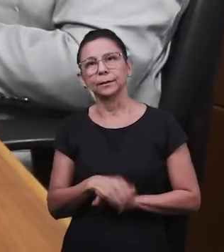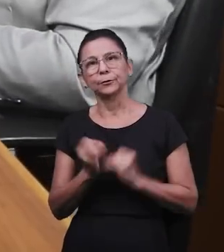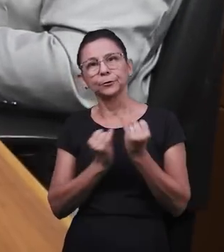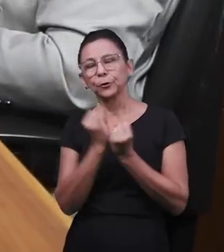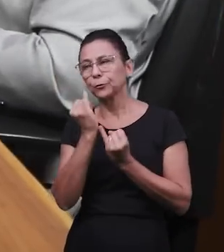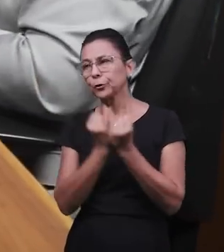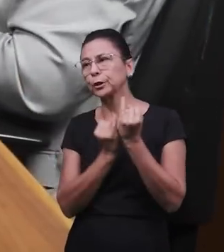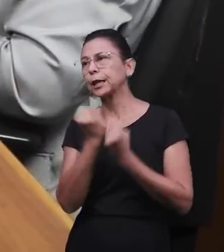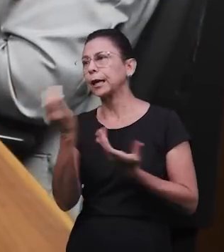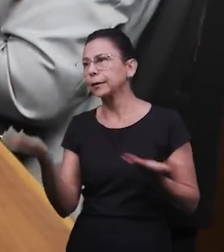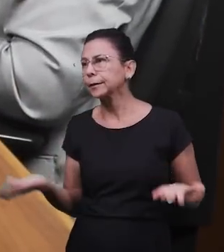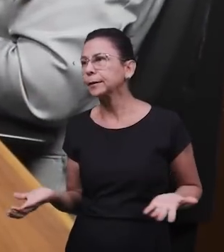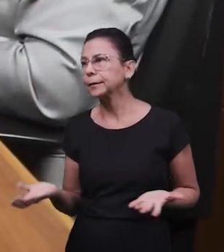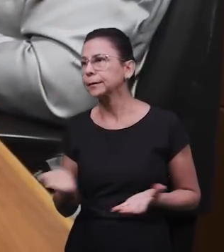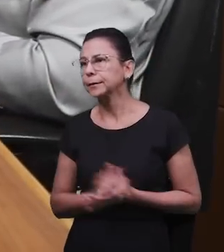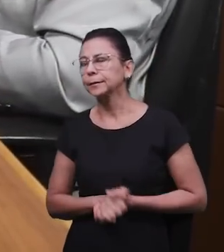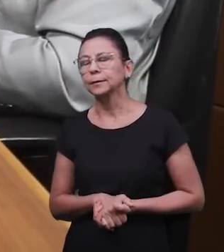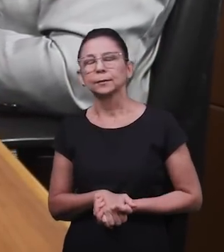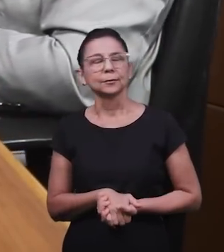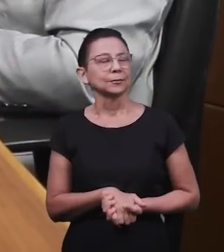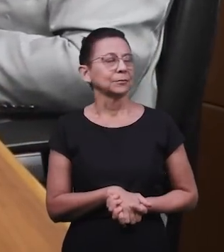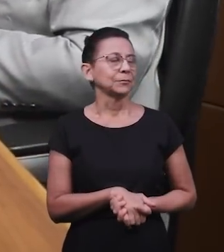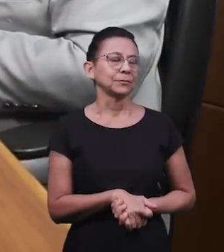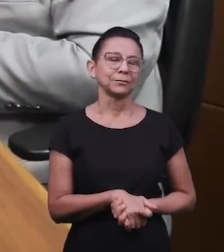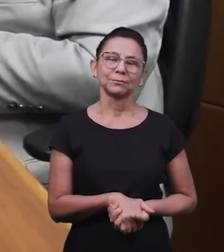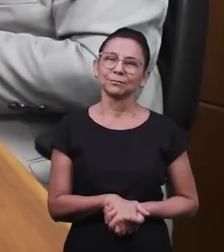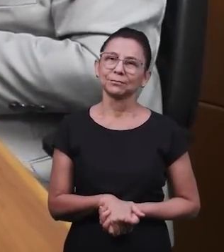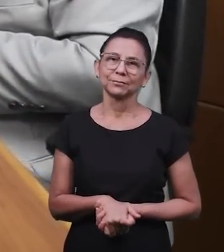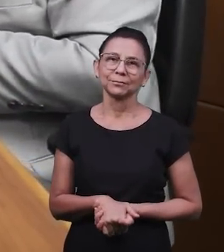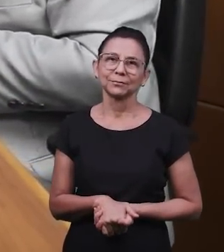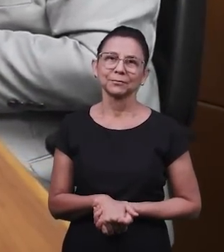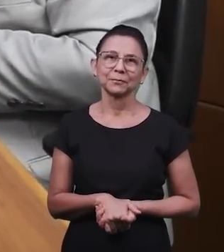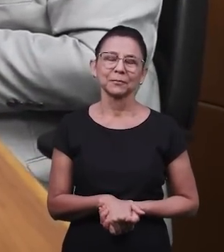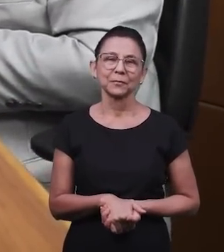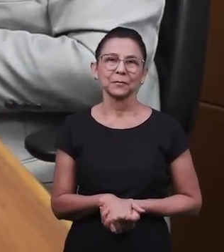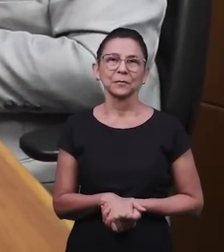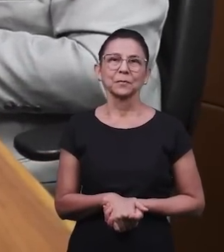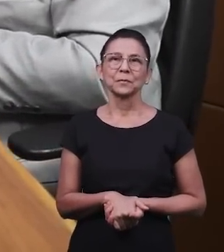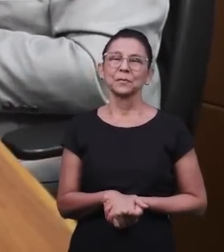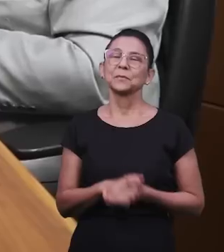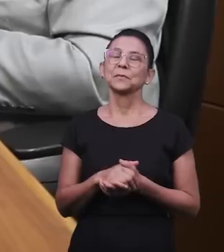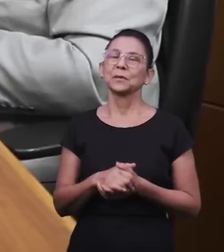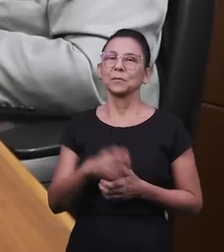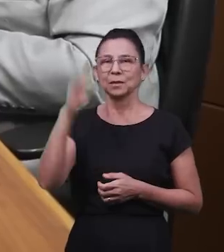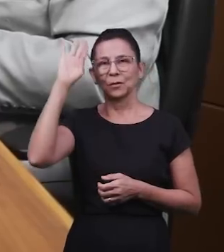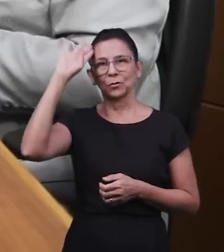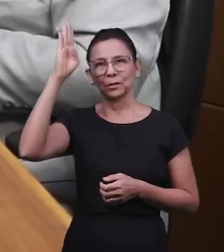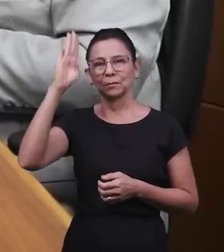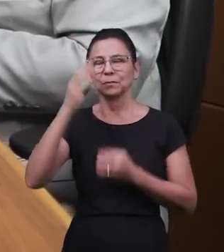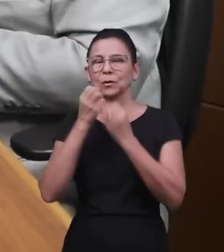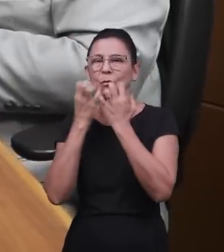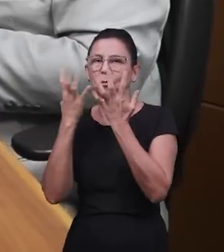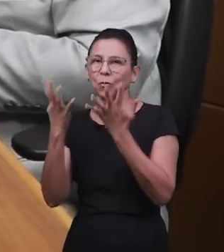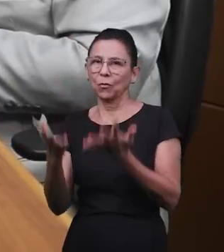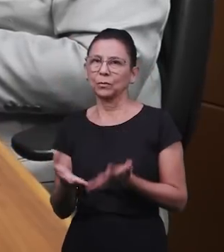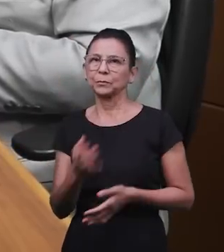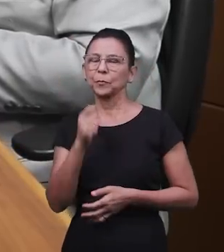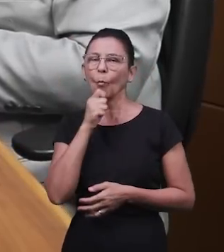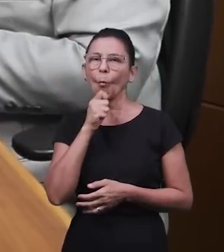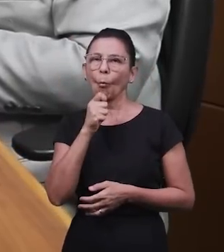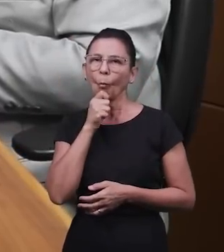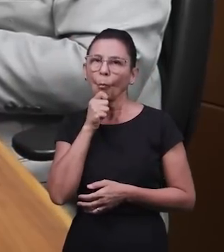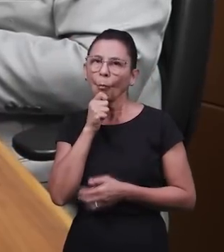fofoca. Então, rapaz, agora, a confissão é fundamental. Sem confissão, não há perdão,